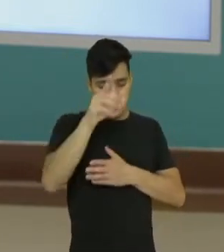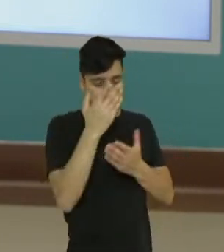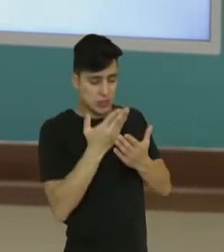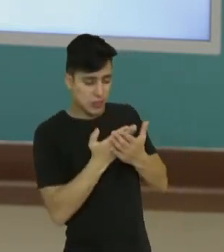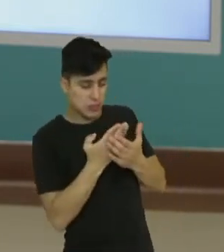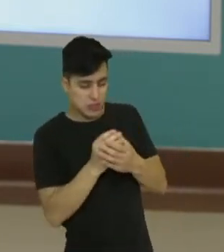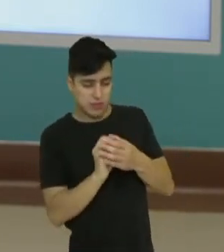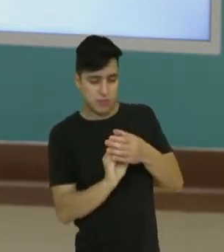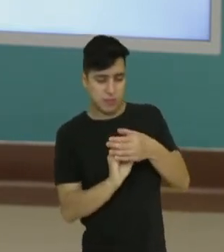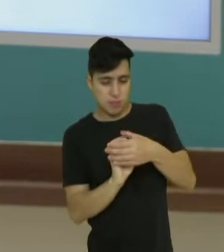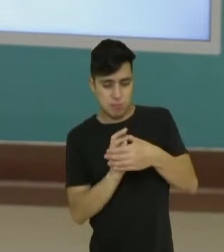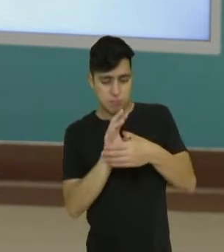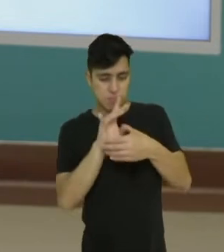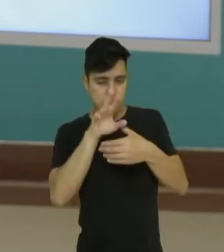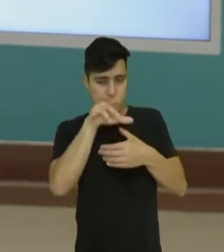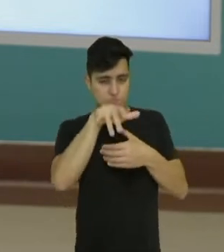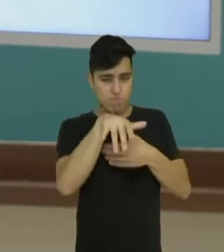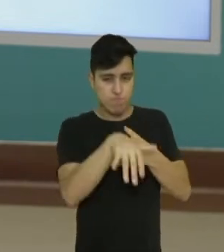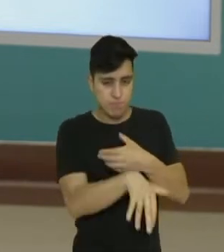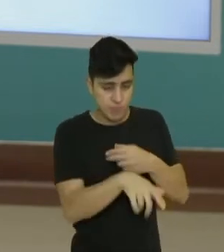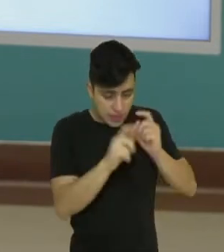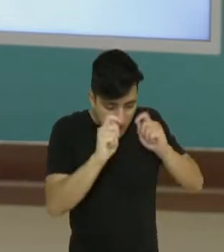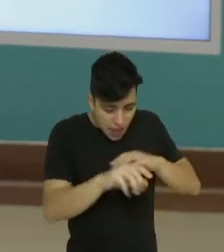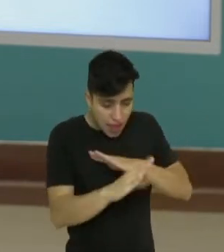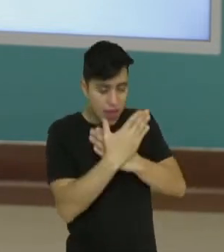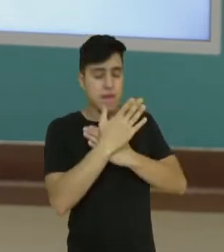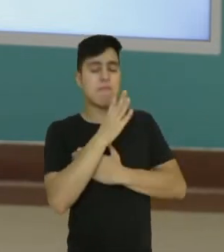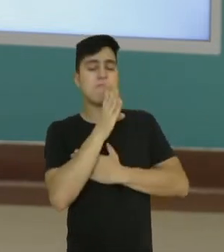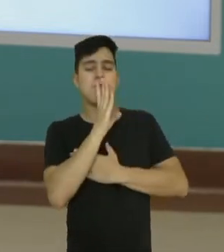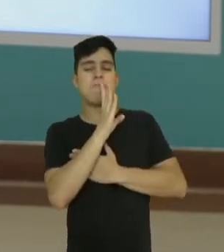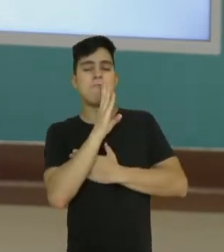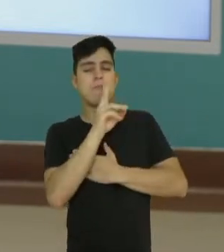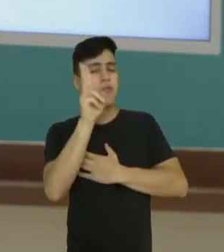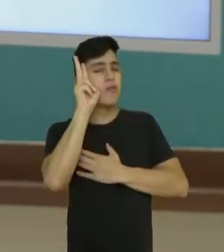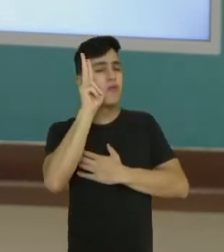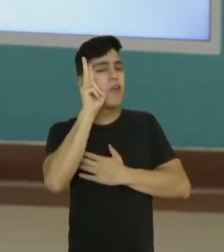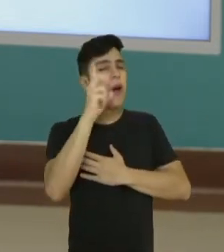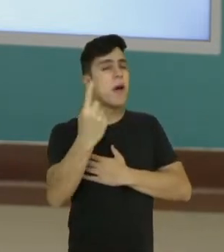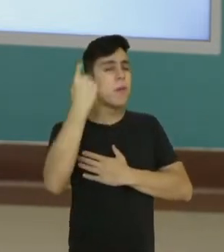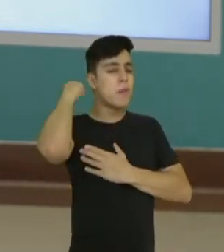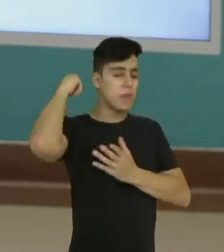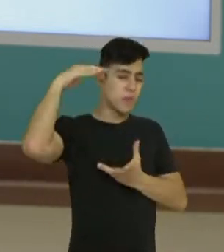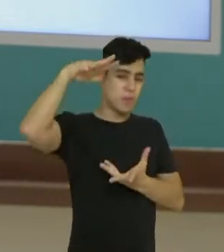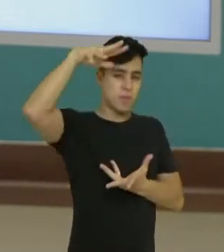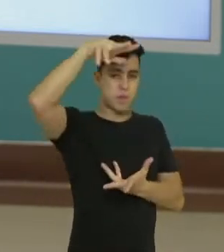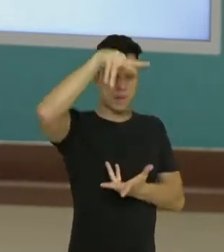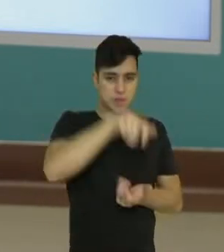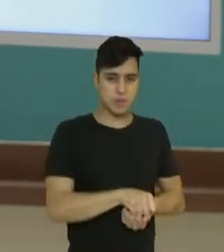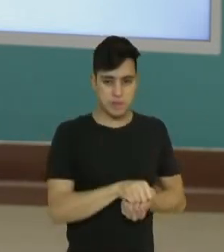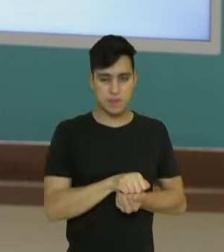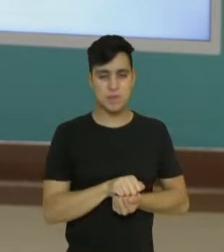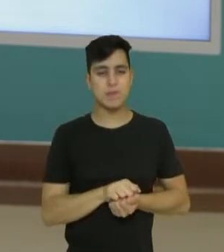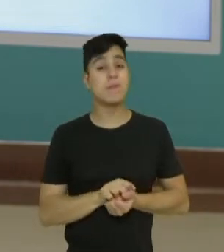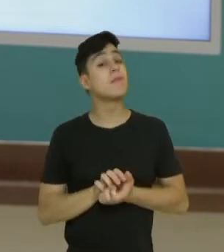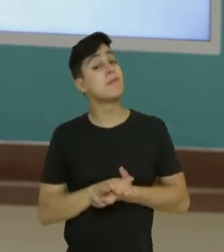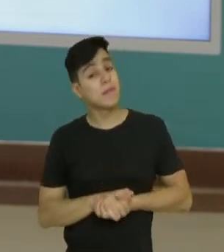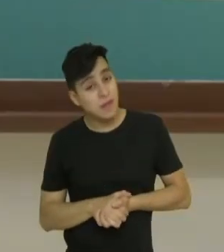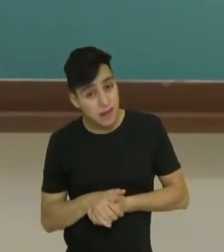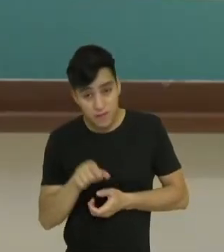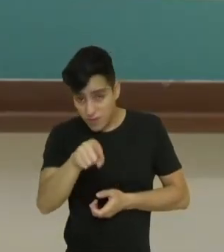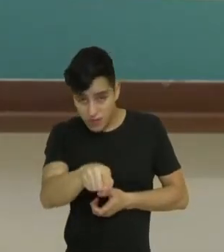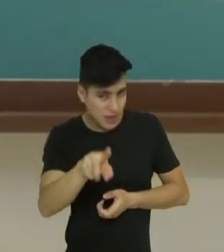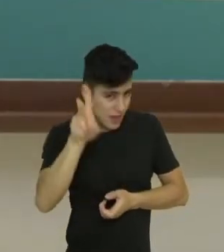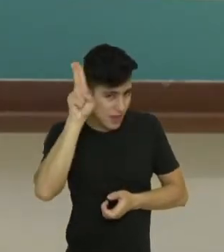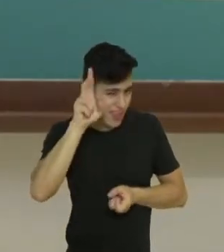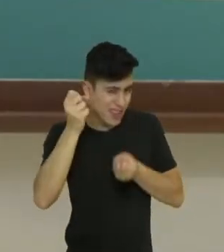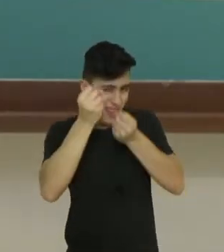nós vamos conhecer um pouquinho da história do nosso planeta. É verdade. Lembra quando eu expliquei para você da